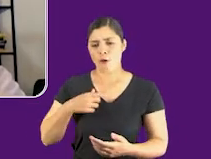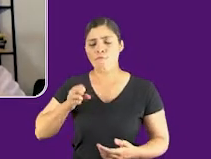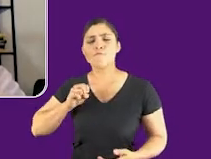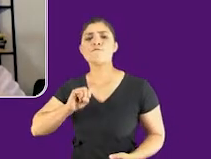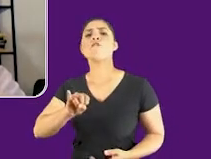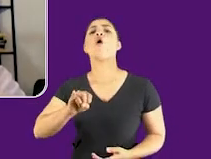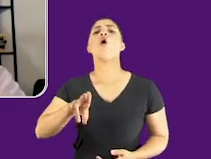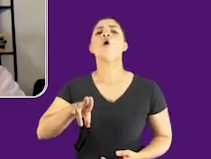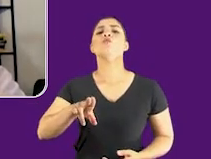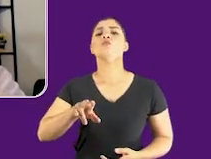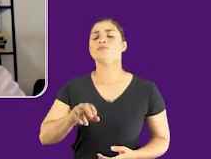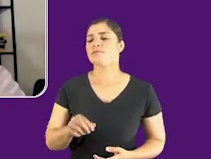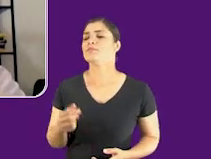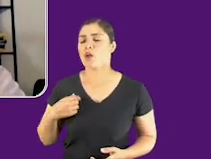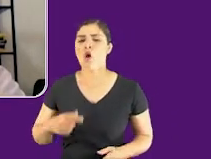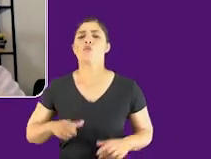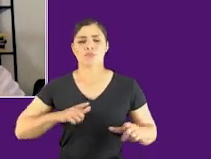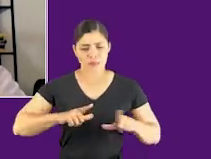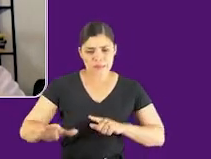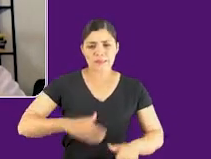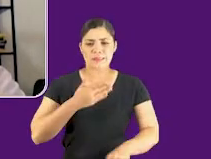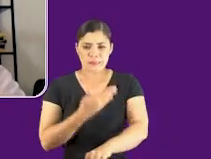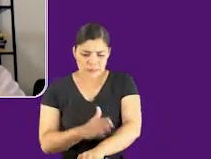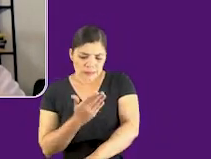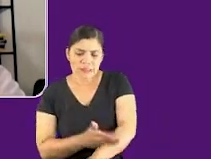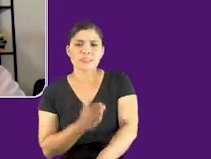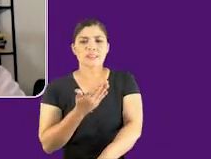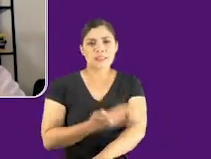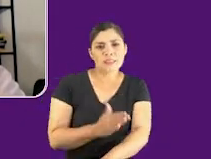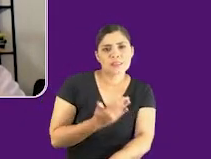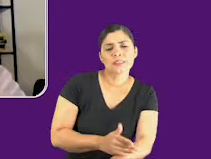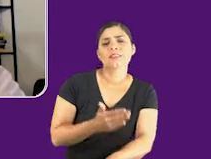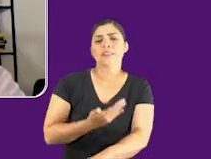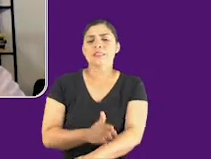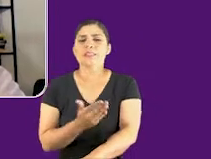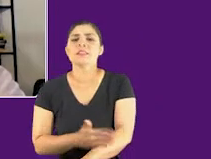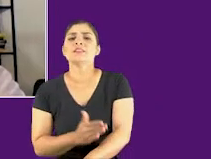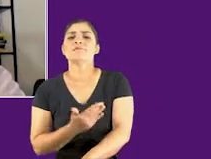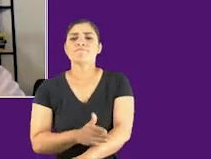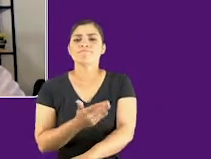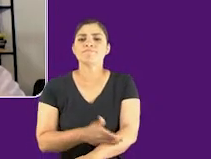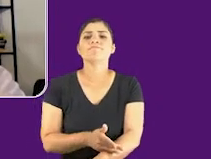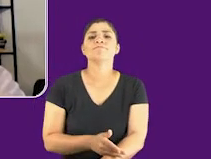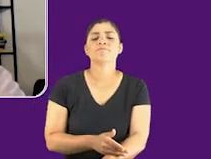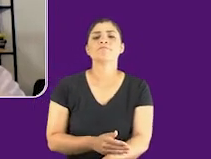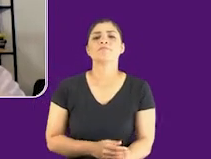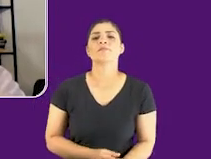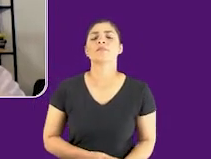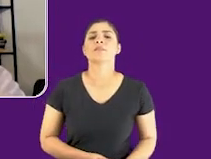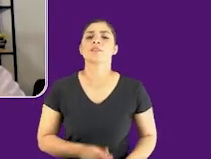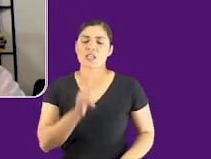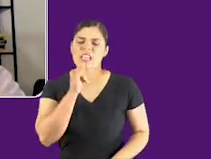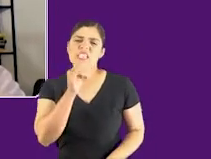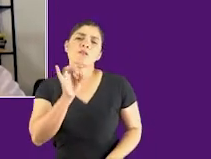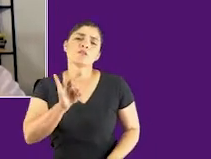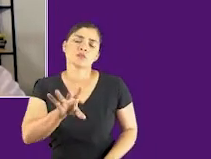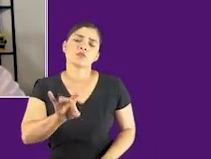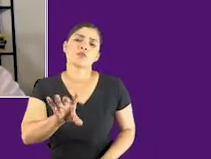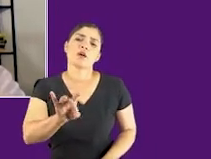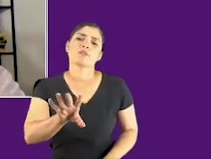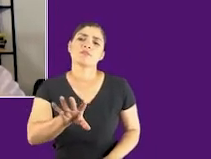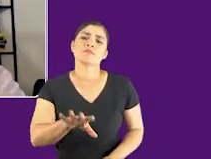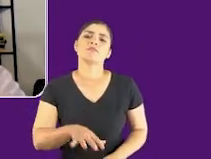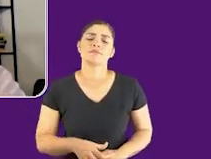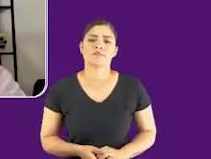O resto você você treina se você tem atitude correta você faz a diferença nas pessoas Então esse é só um exemplo